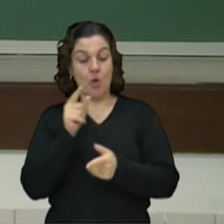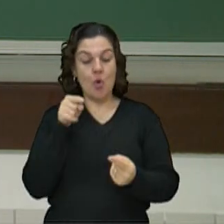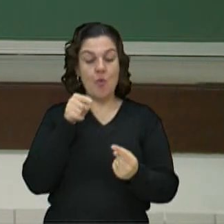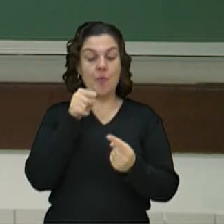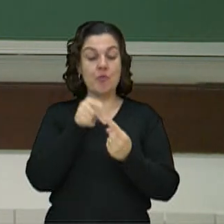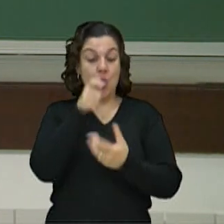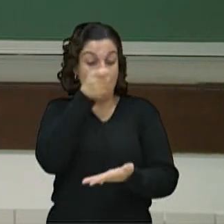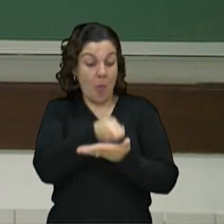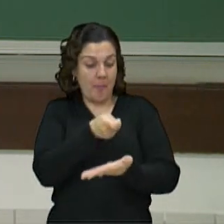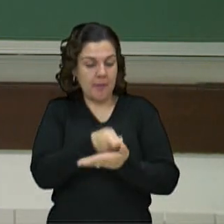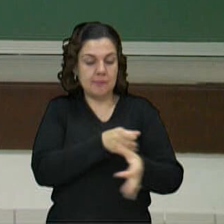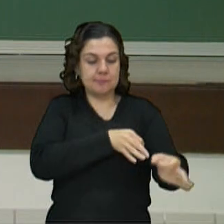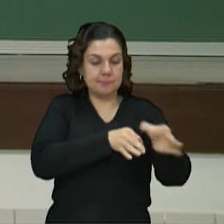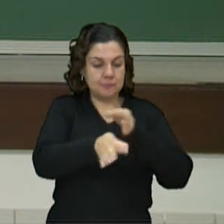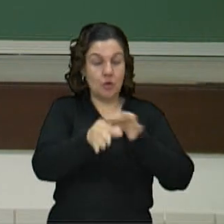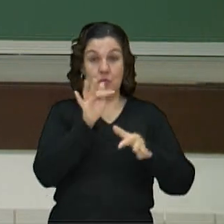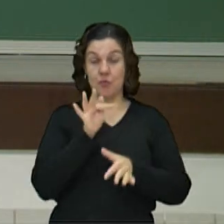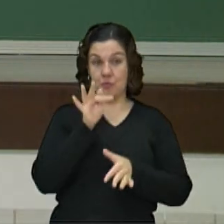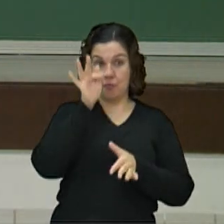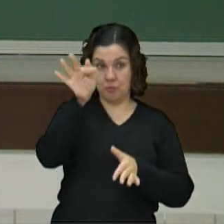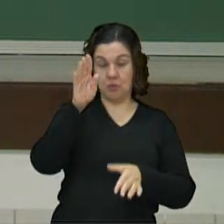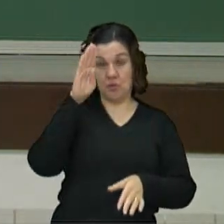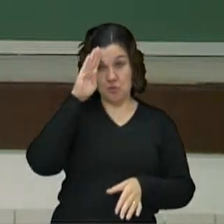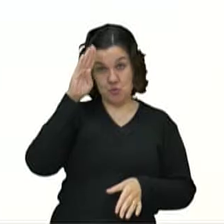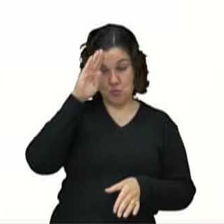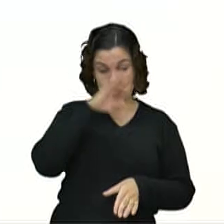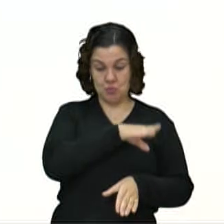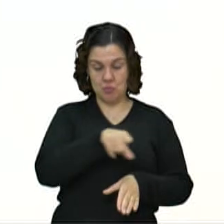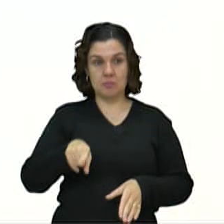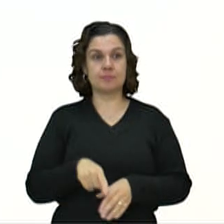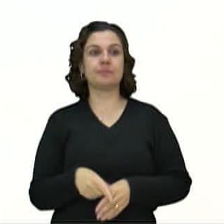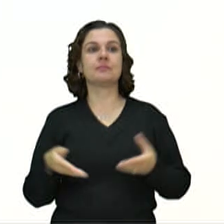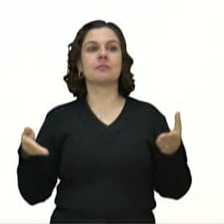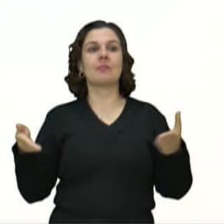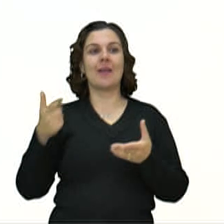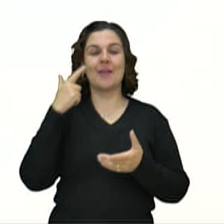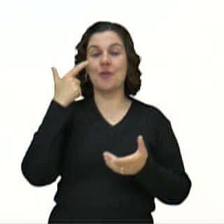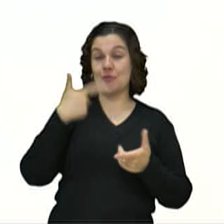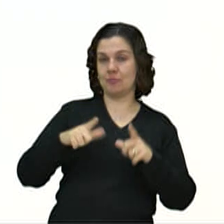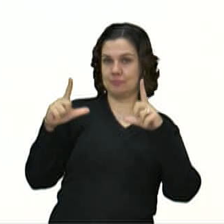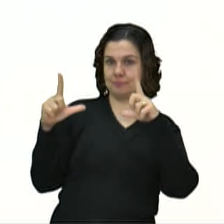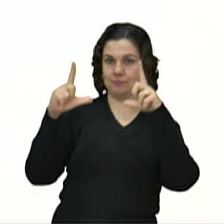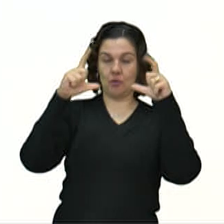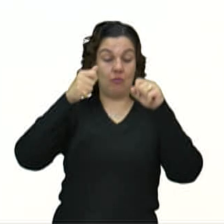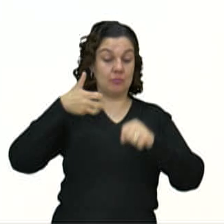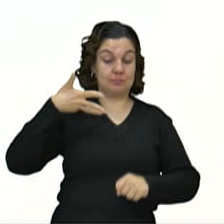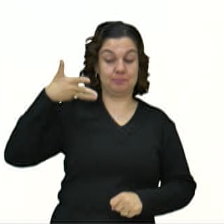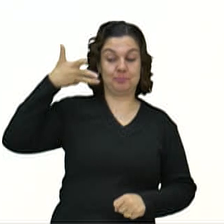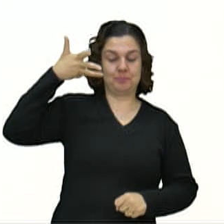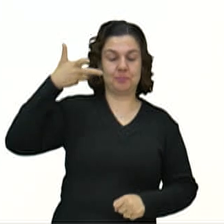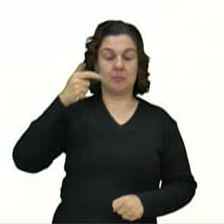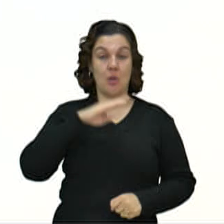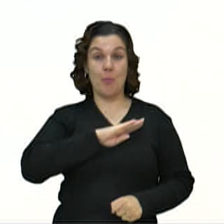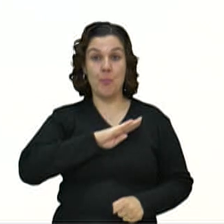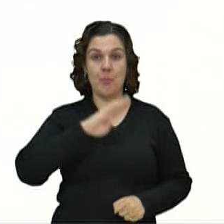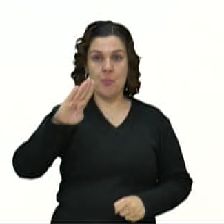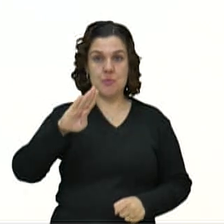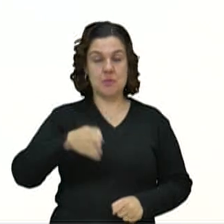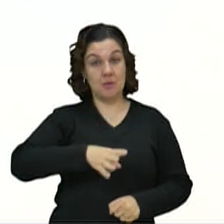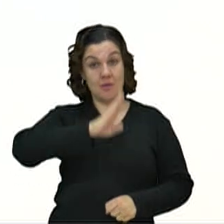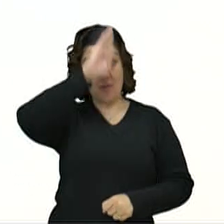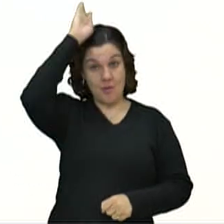de preparar, então, esses futuros soldados. Aqui, mais uma imagem de um discurso do Mussolini em Roma e